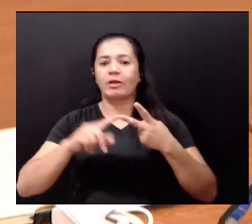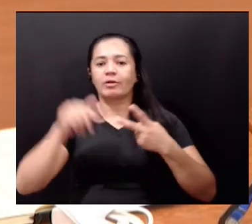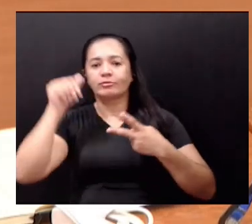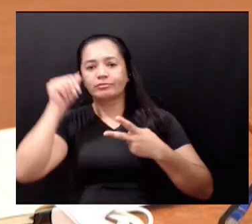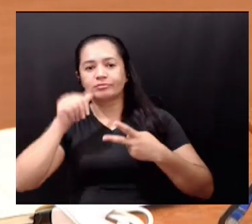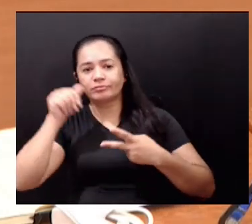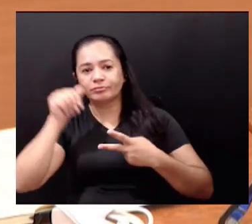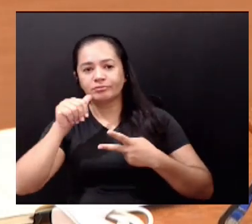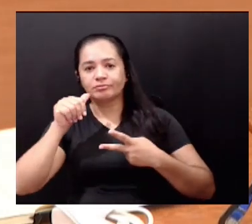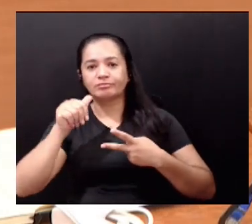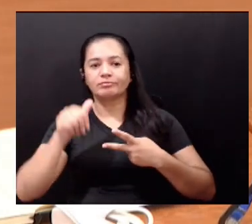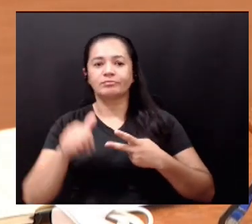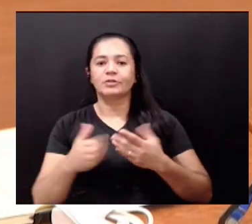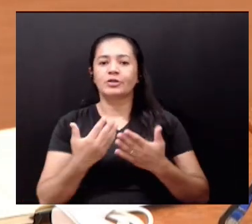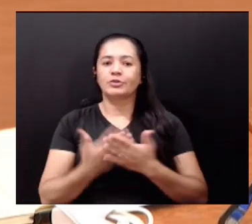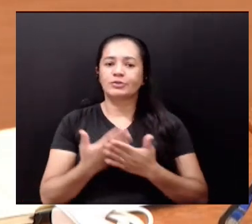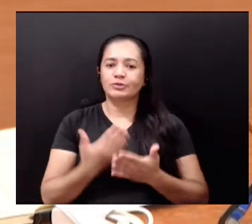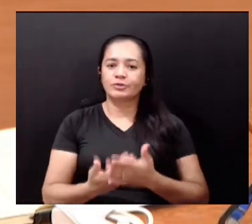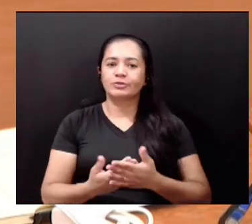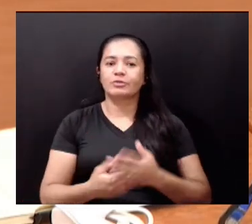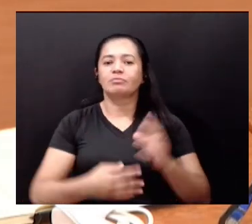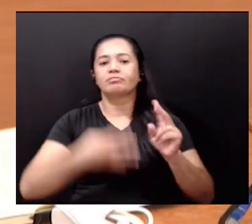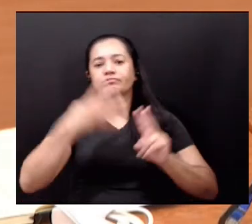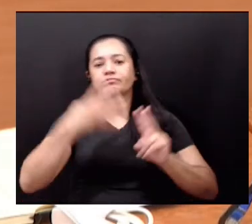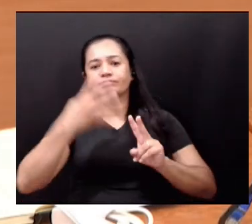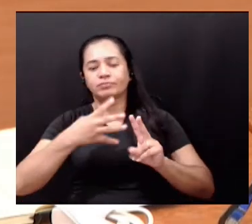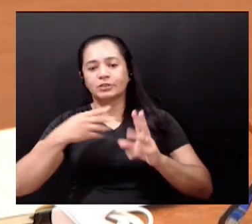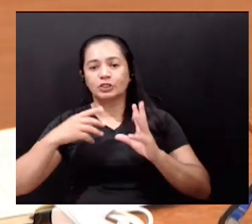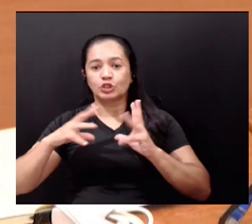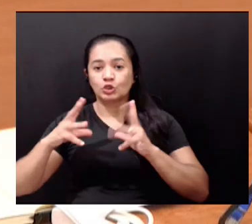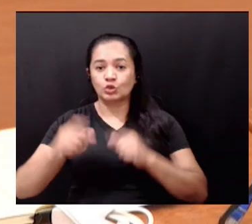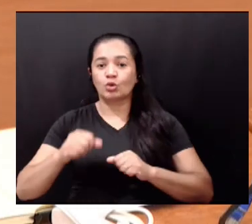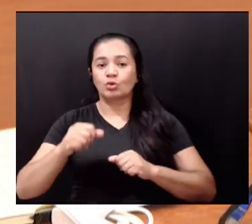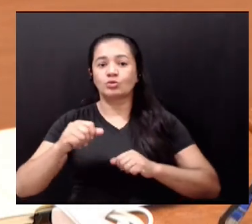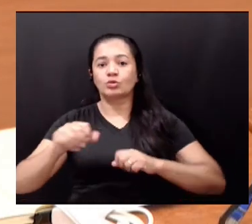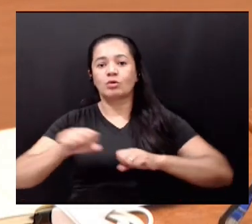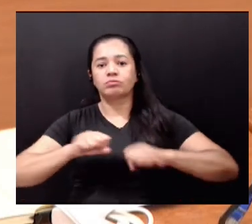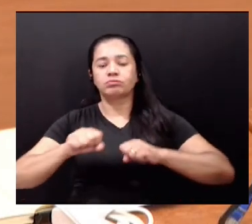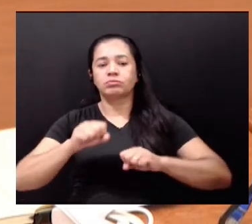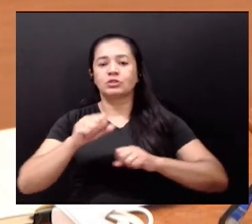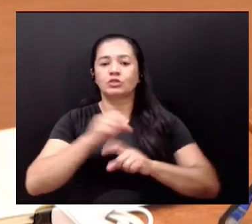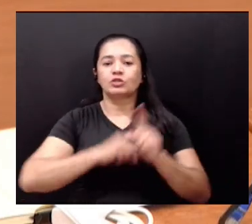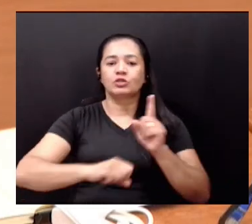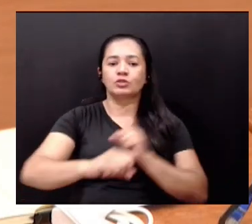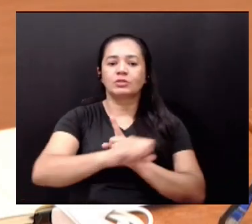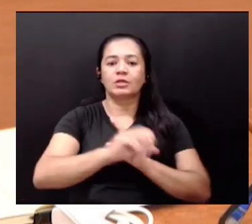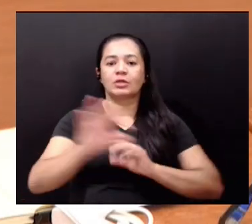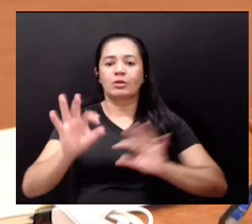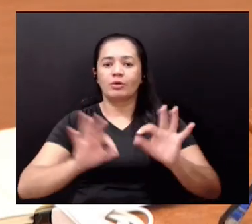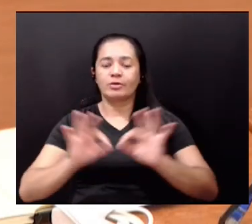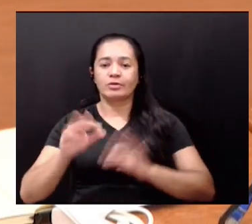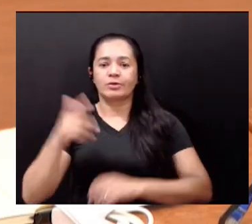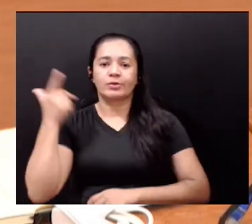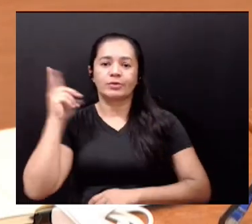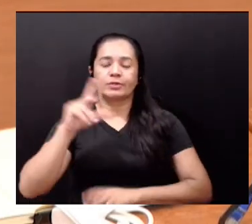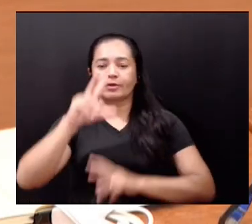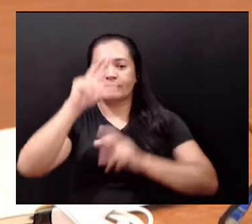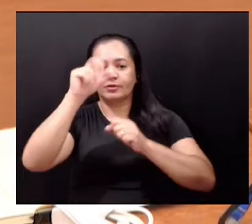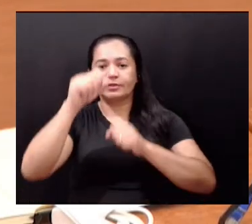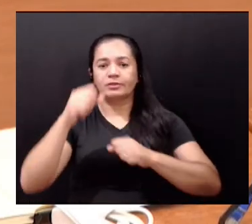movimento LGBT, todos os movimentos sociais organizados, para que a gente consiga fortalecer esse debate e